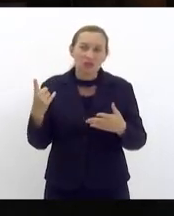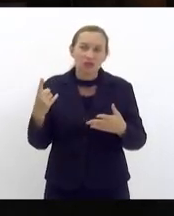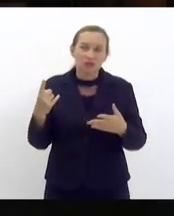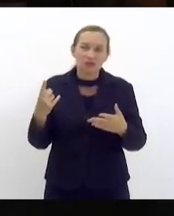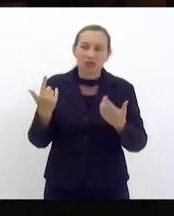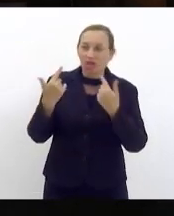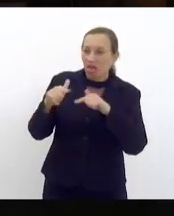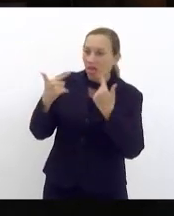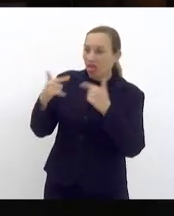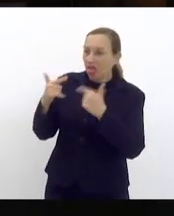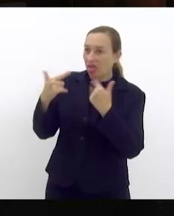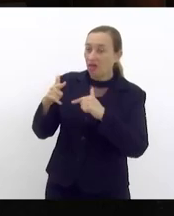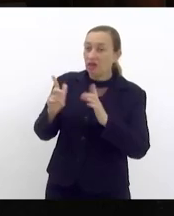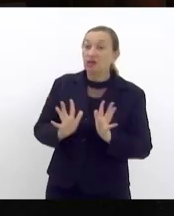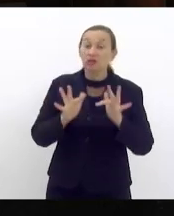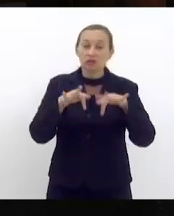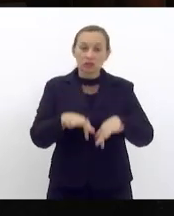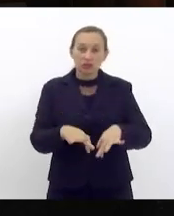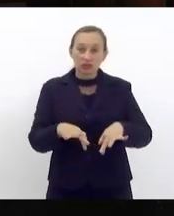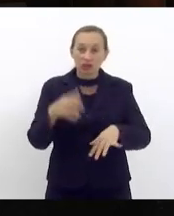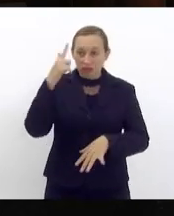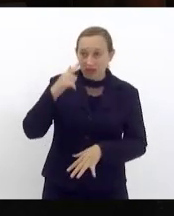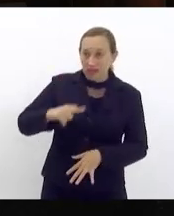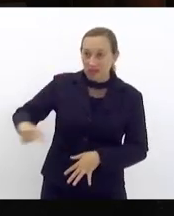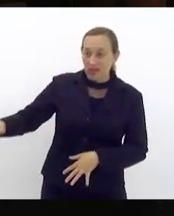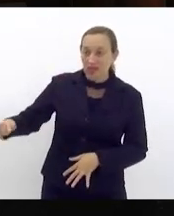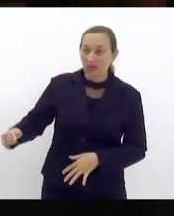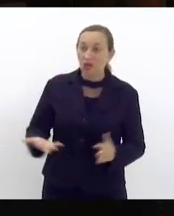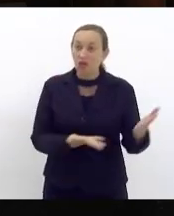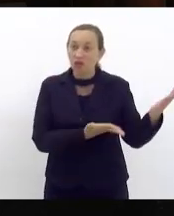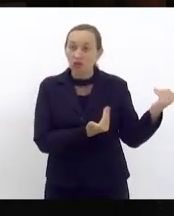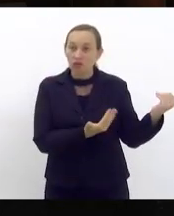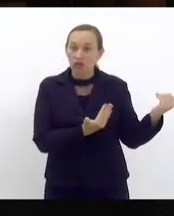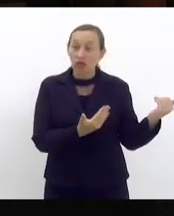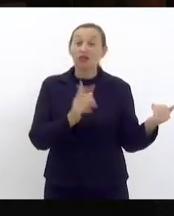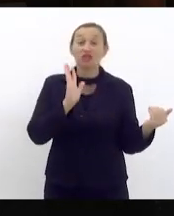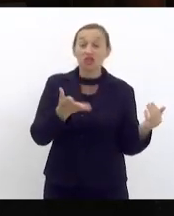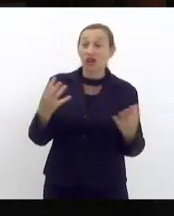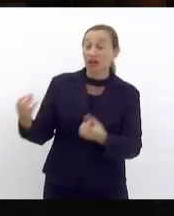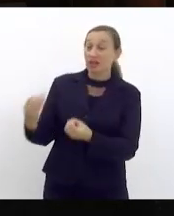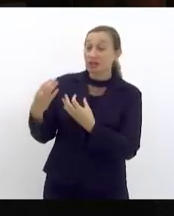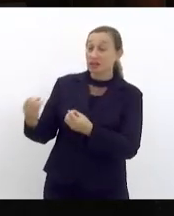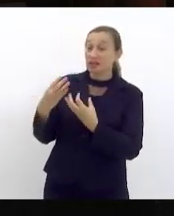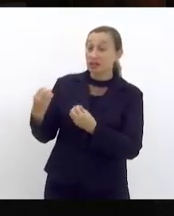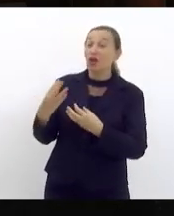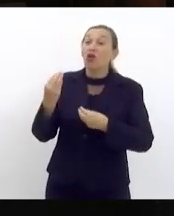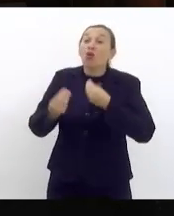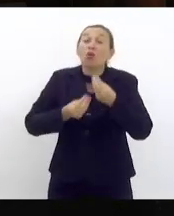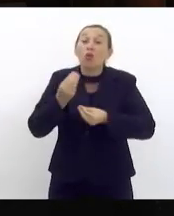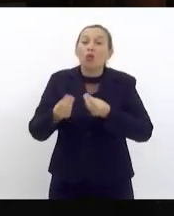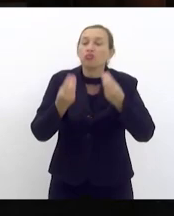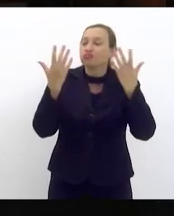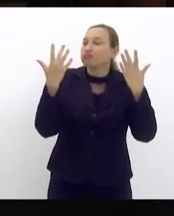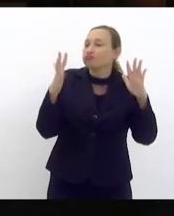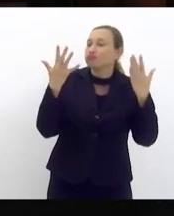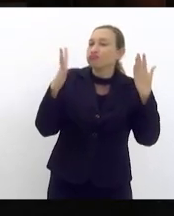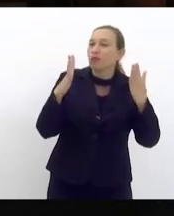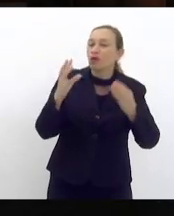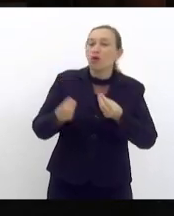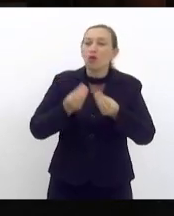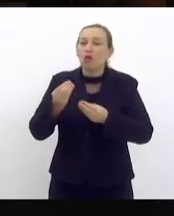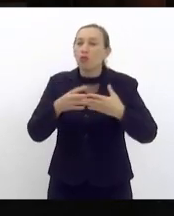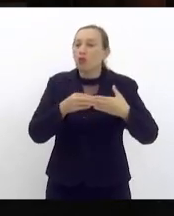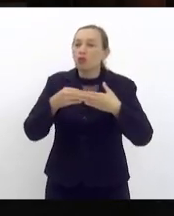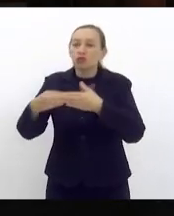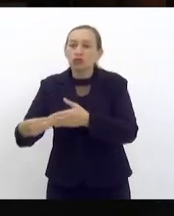caçoavam no final da semana os jovens já nos ensinavam como bate palma ou como conduz uma